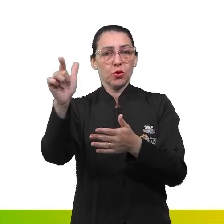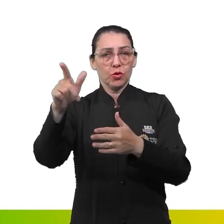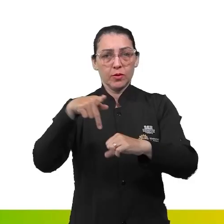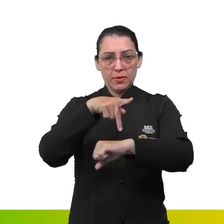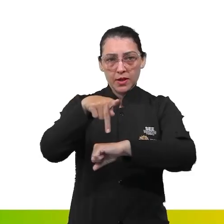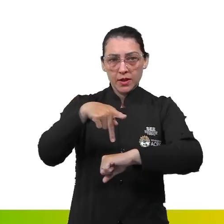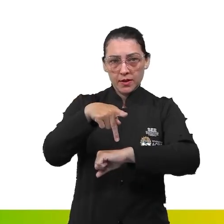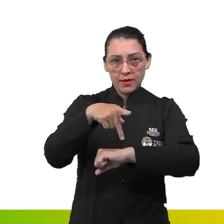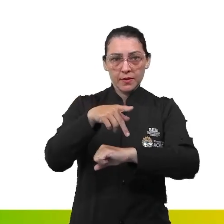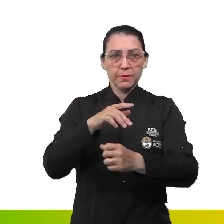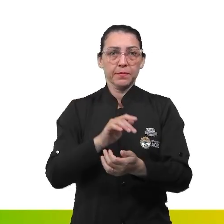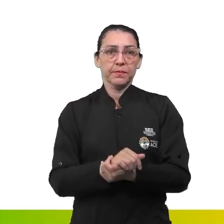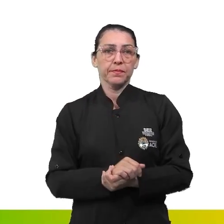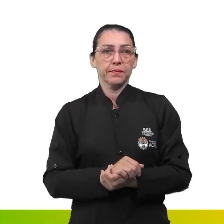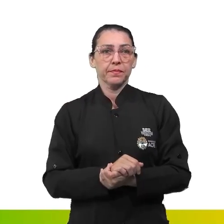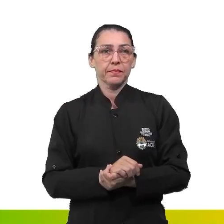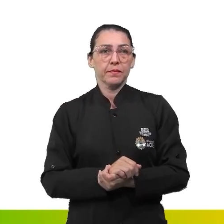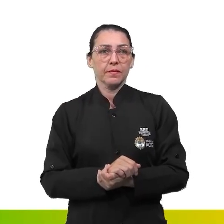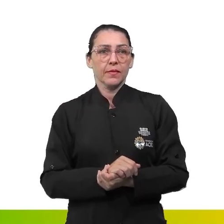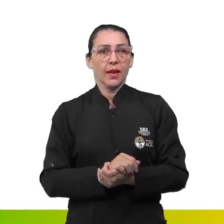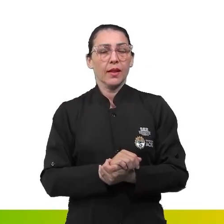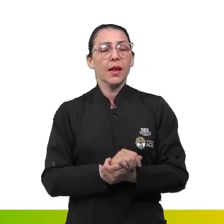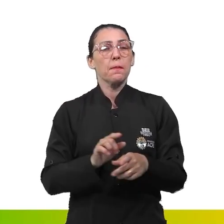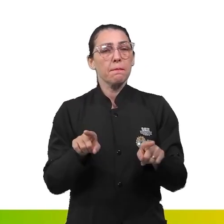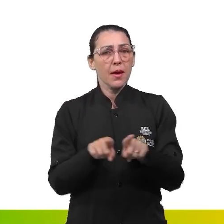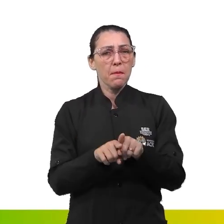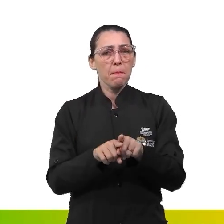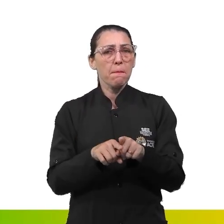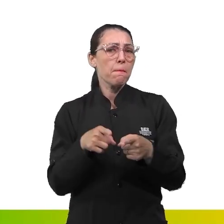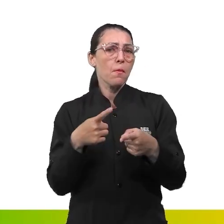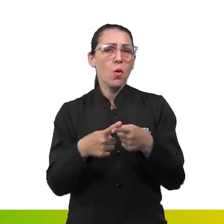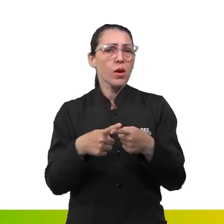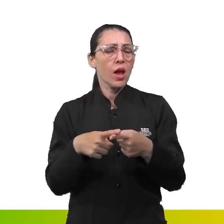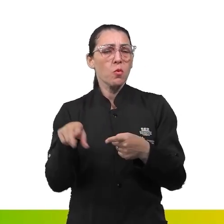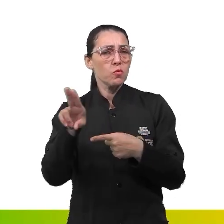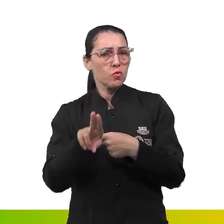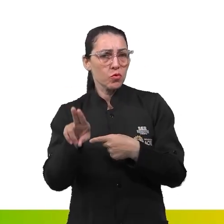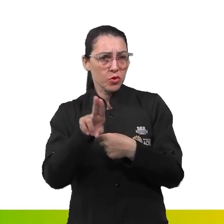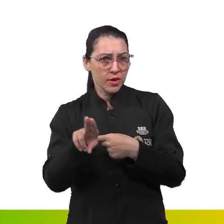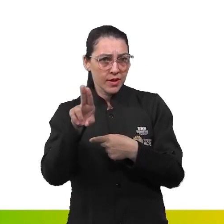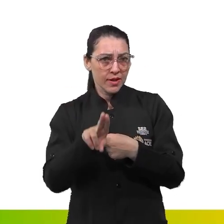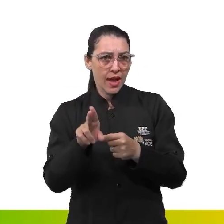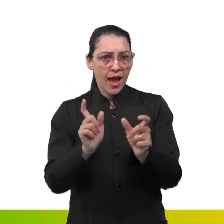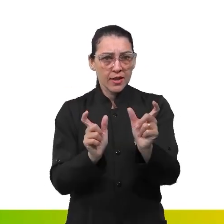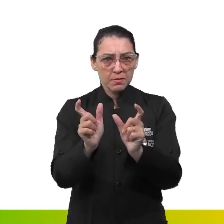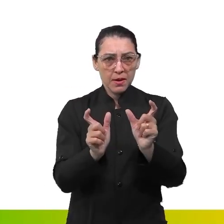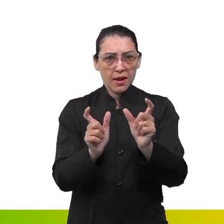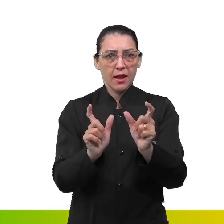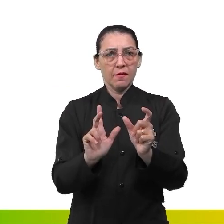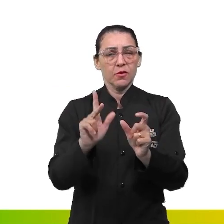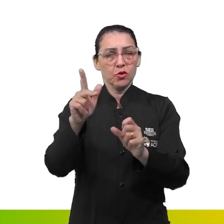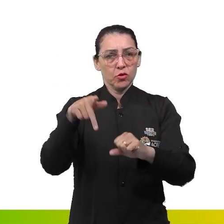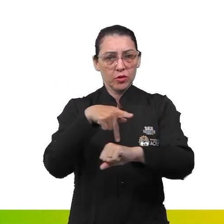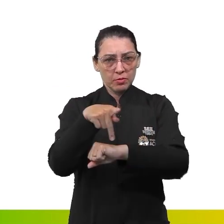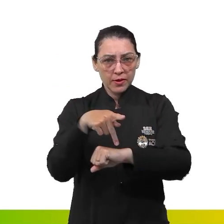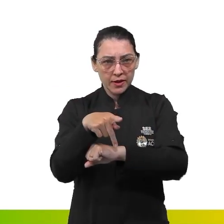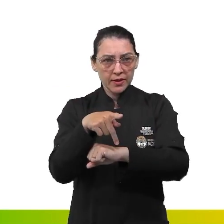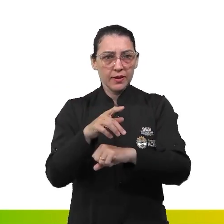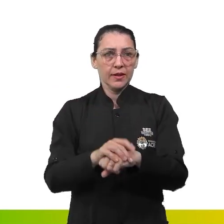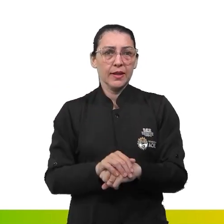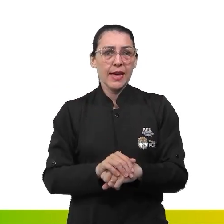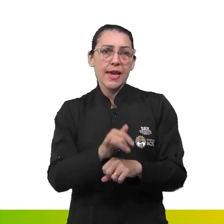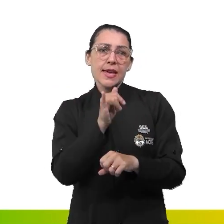outros países. Falamos também quais os motivos dos usos das palavras estrangeiras no dia a